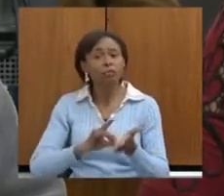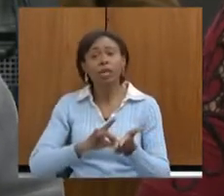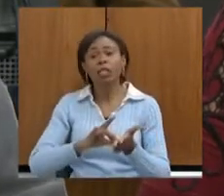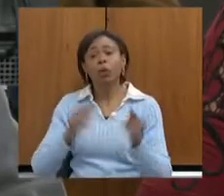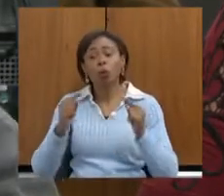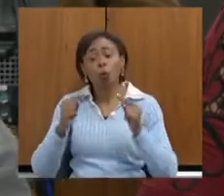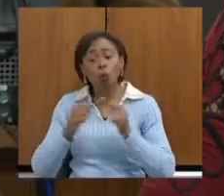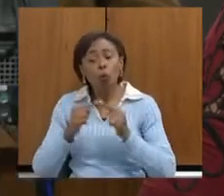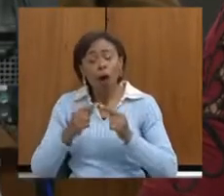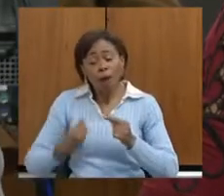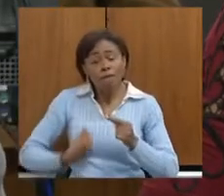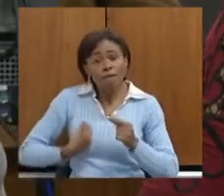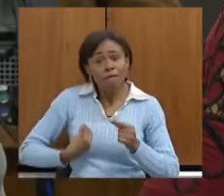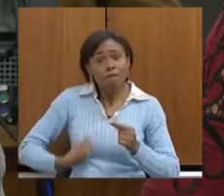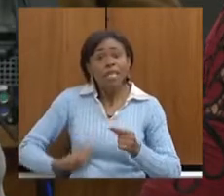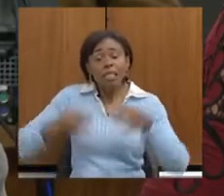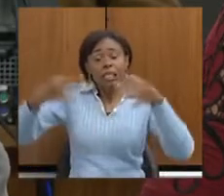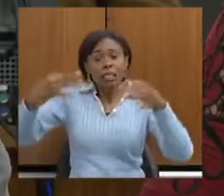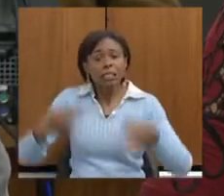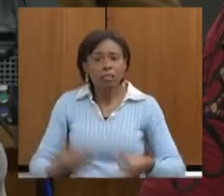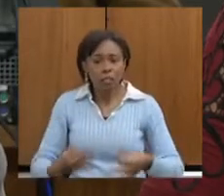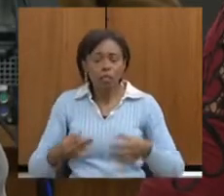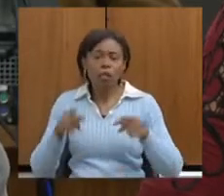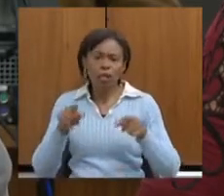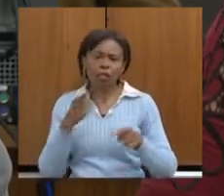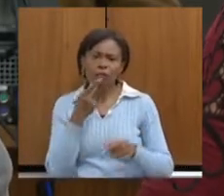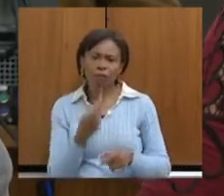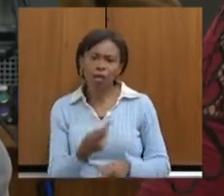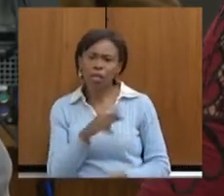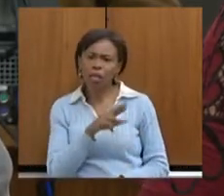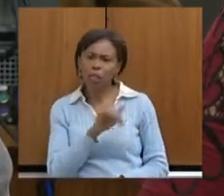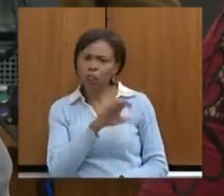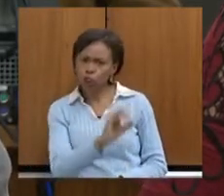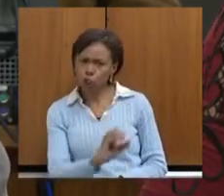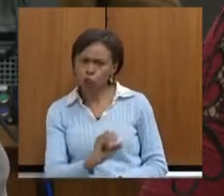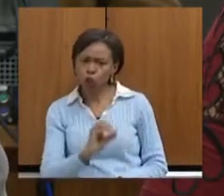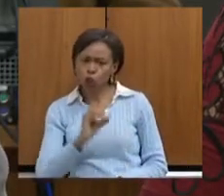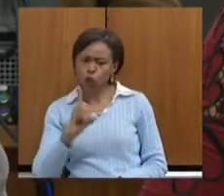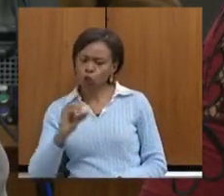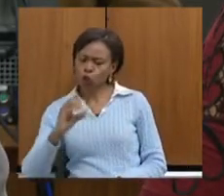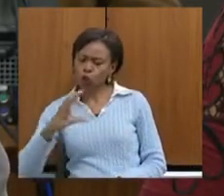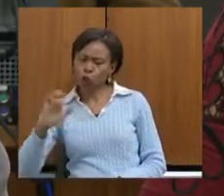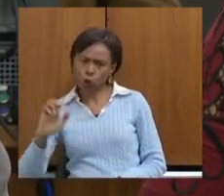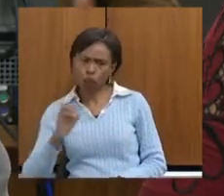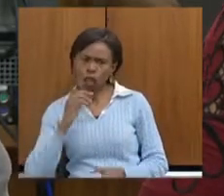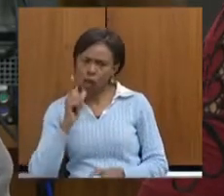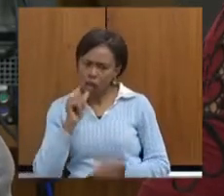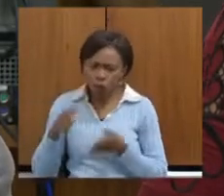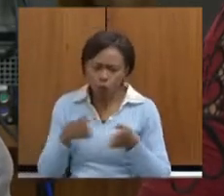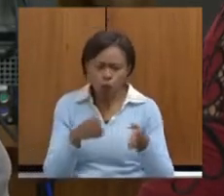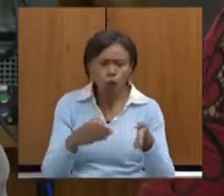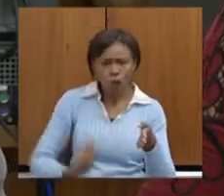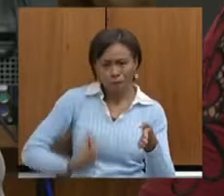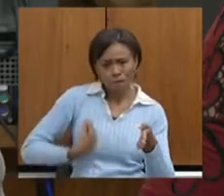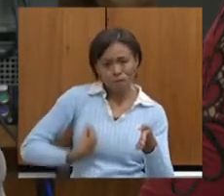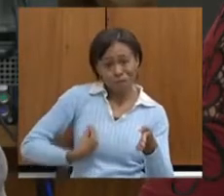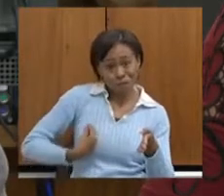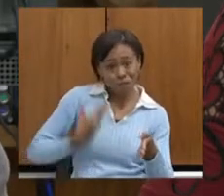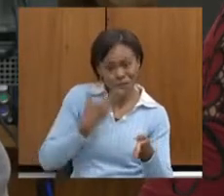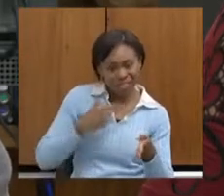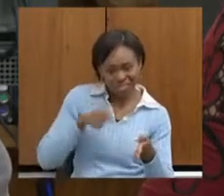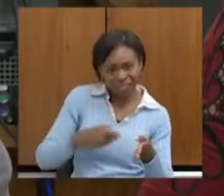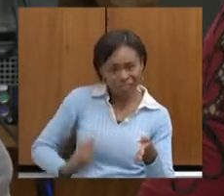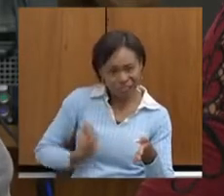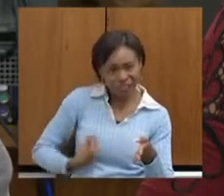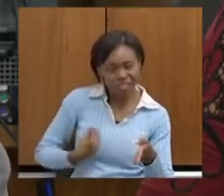é real né então reparação tem que garantir de fato o modo de vida um o que a gente chama de Rio